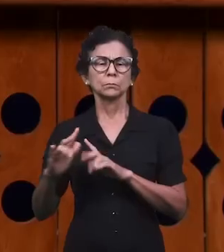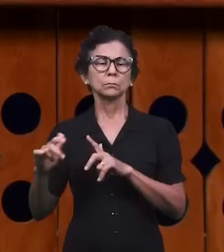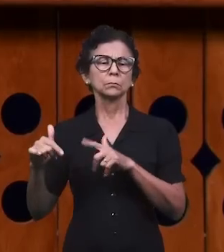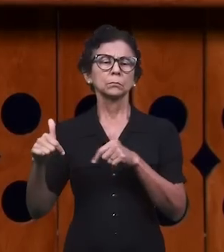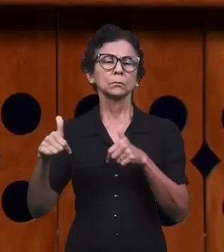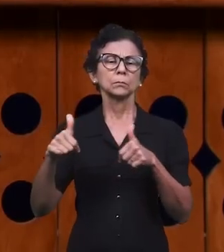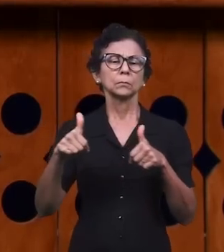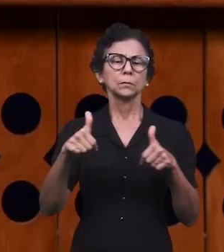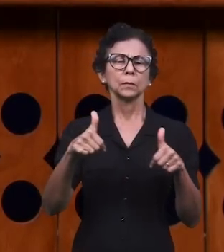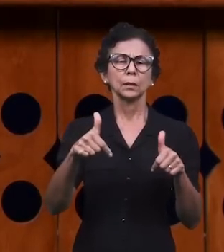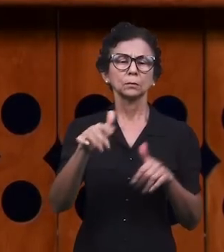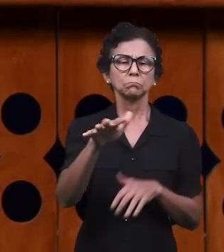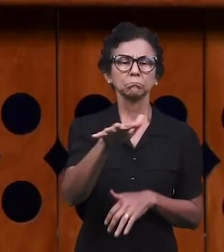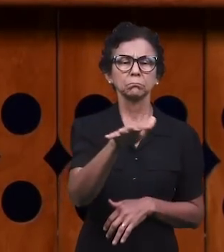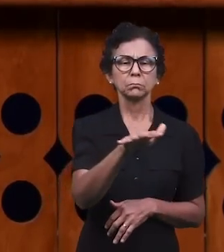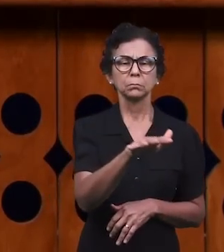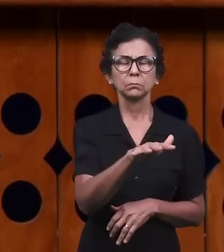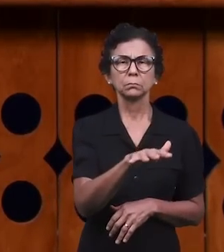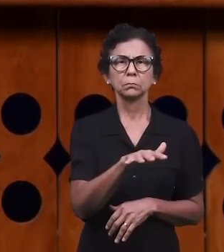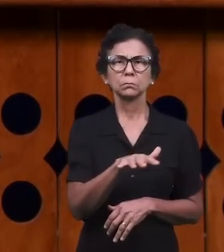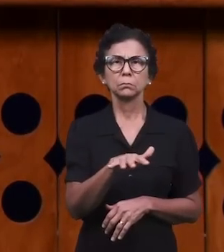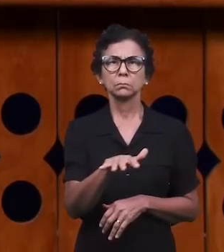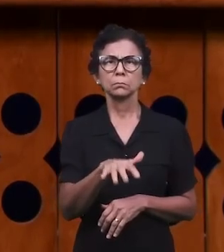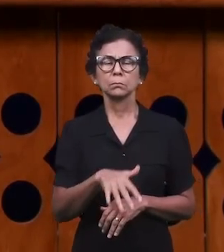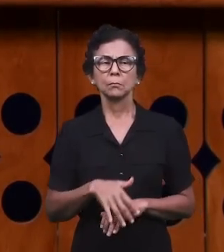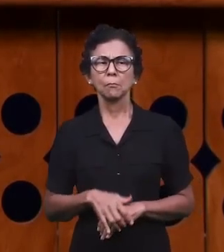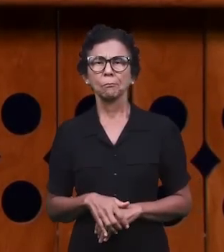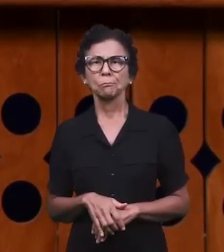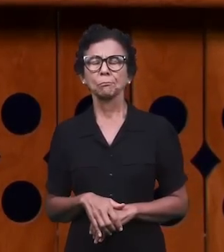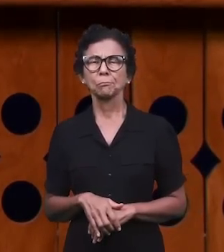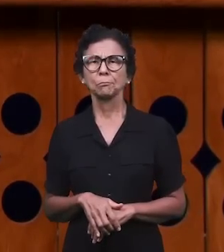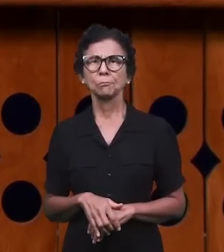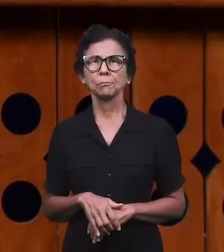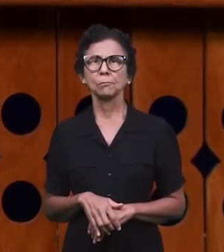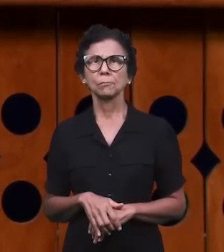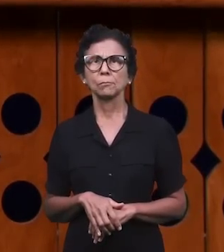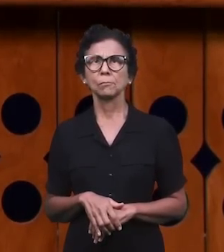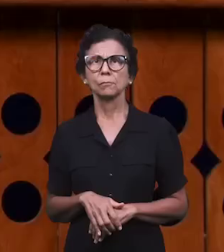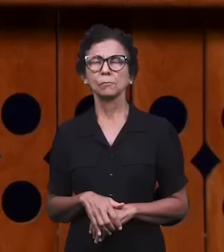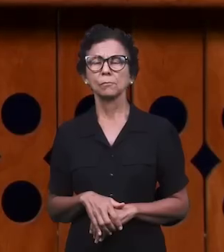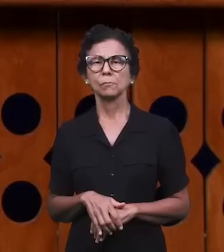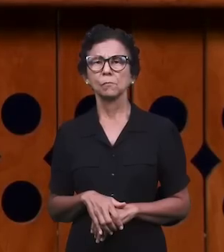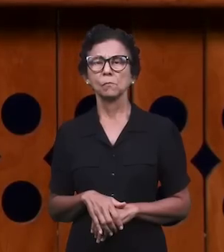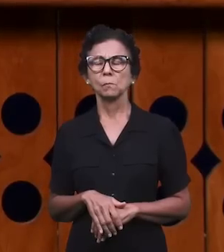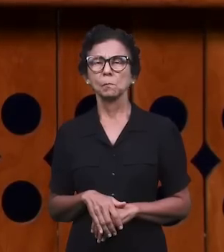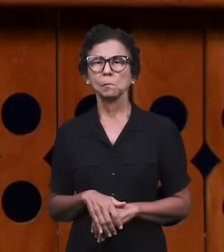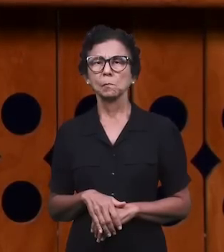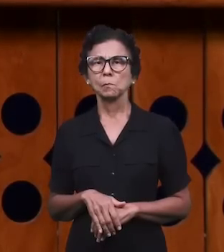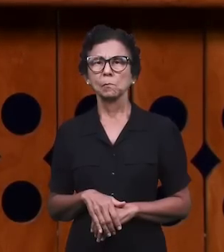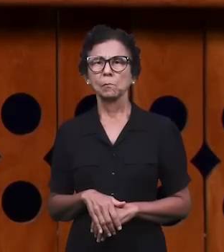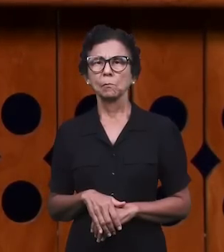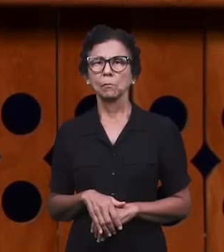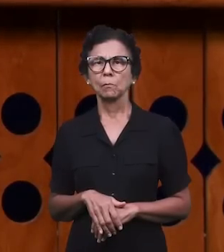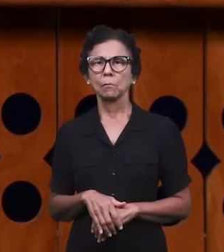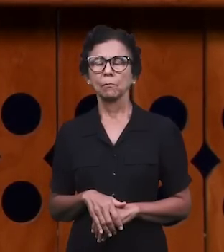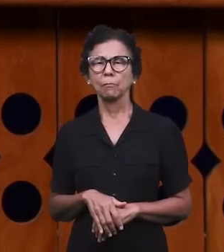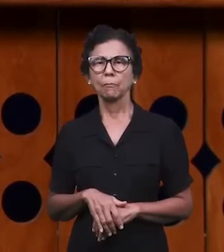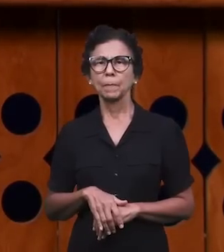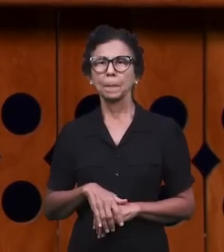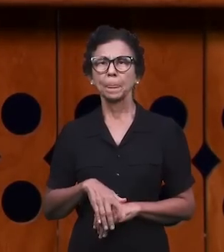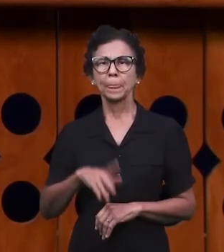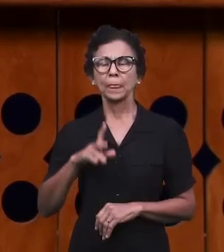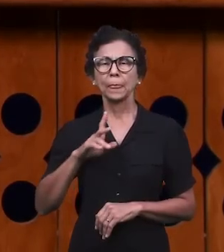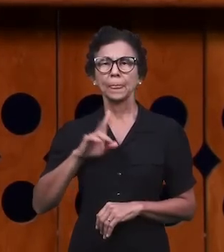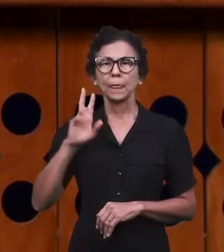Estaol. O próprio Senhor, ele começou a motivar e executar um